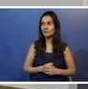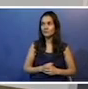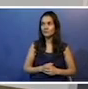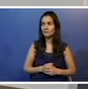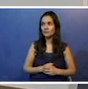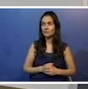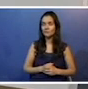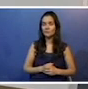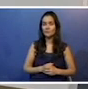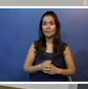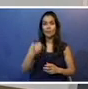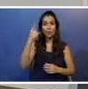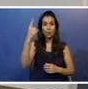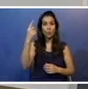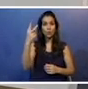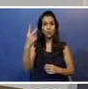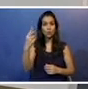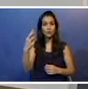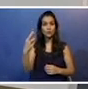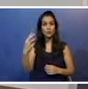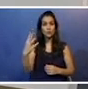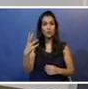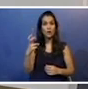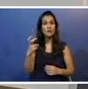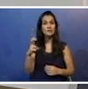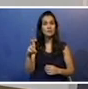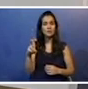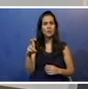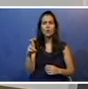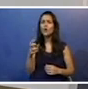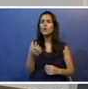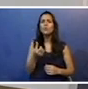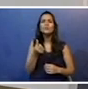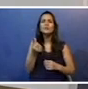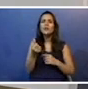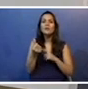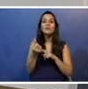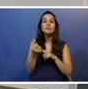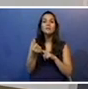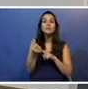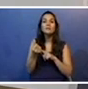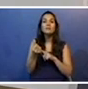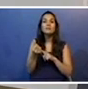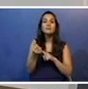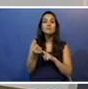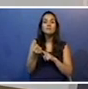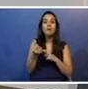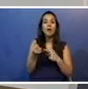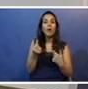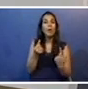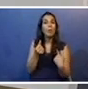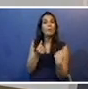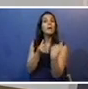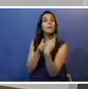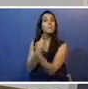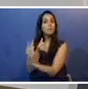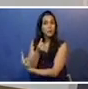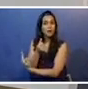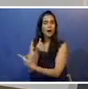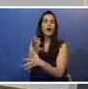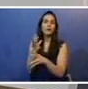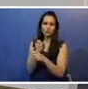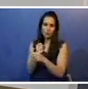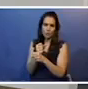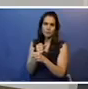3, 4, 5. Agora, quando o I aparece depois do V, aí eu tenho que